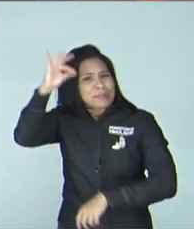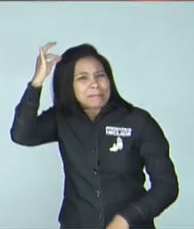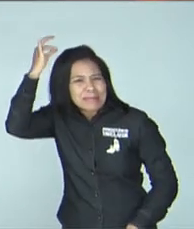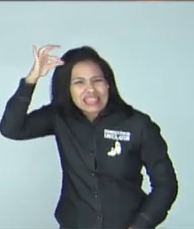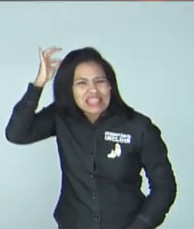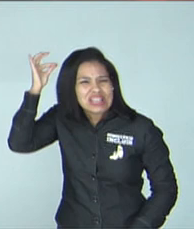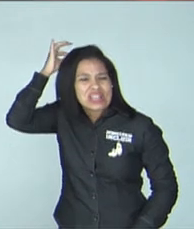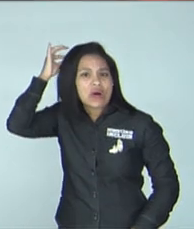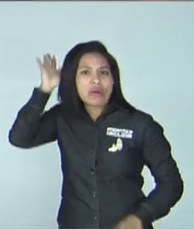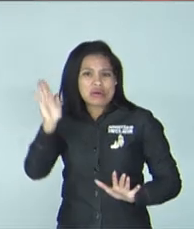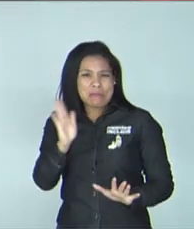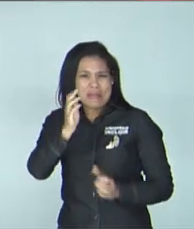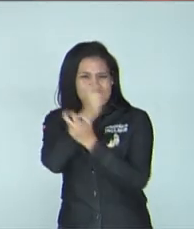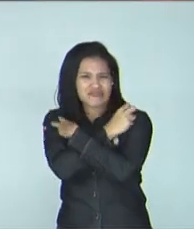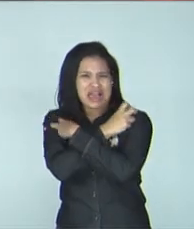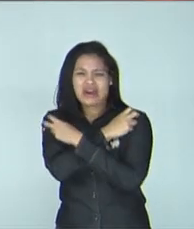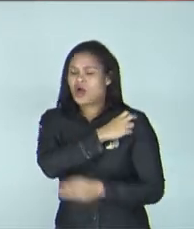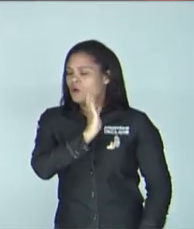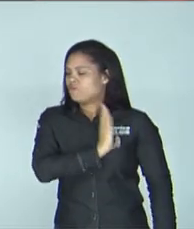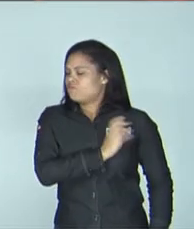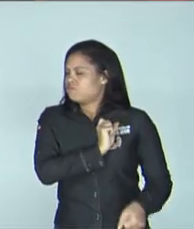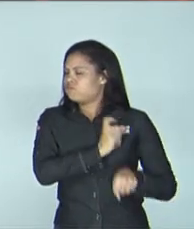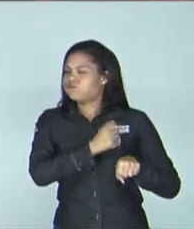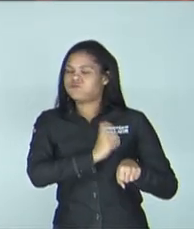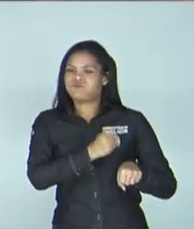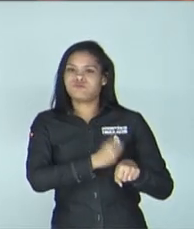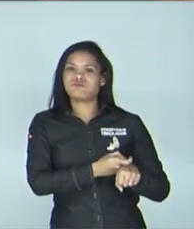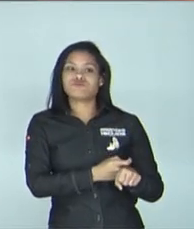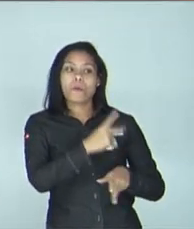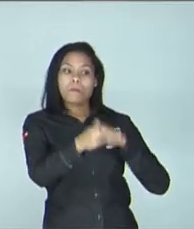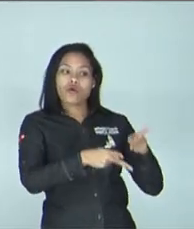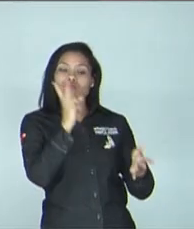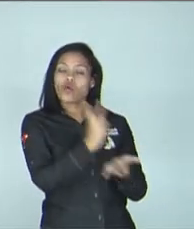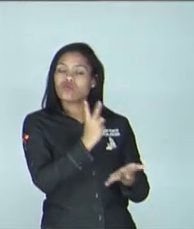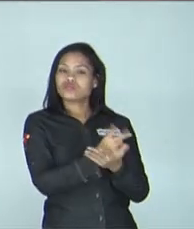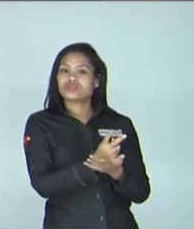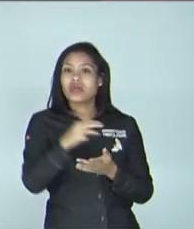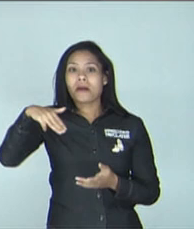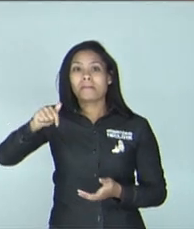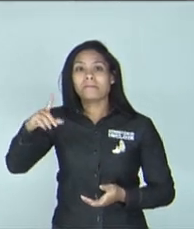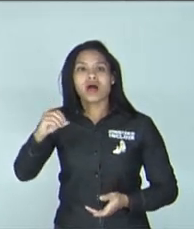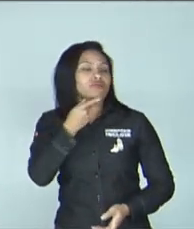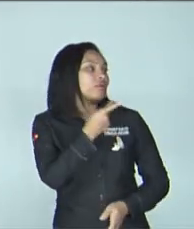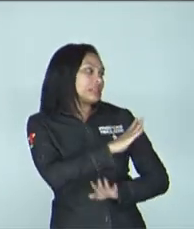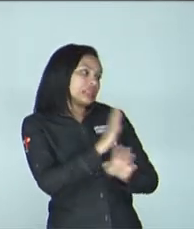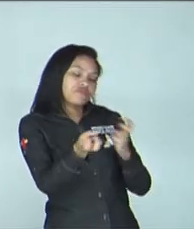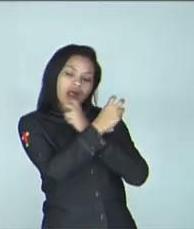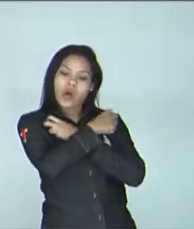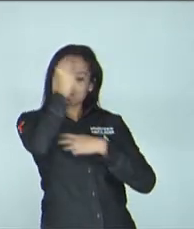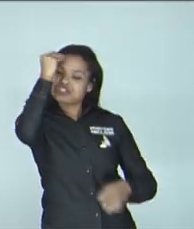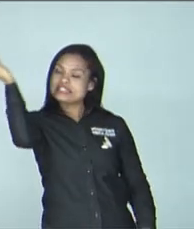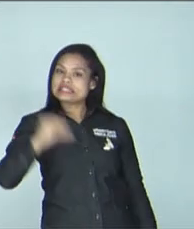o coração não vou embora não vou ficar comigo os magos não fala assim ó a gente desiste a